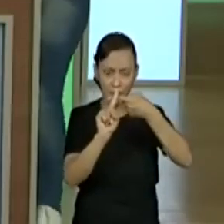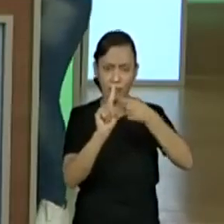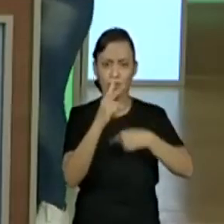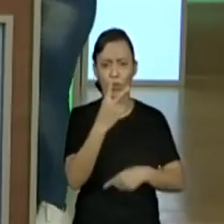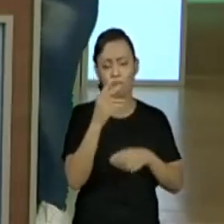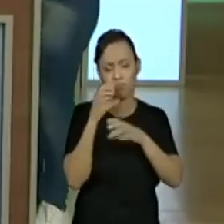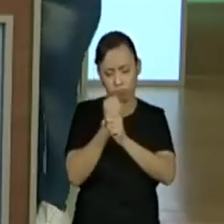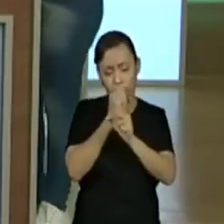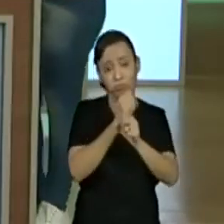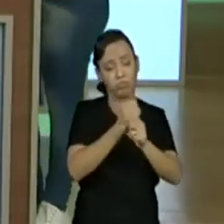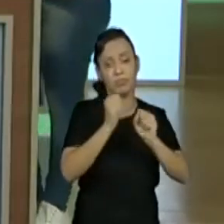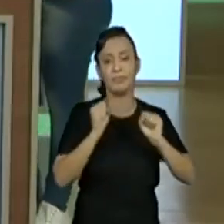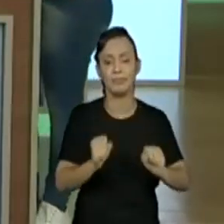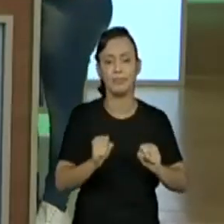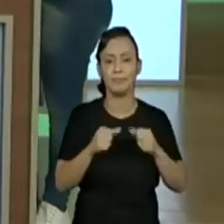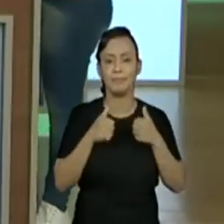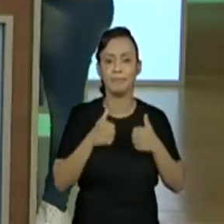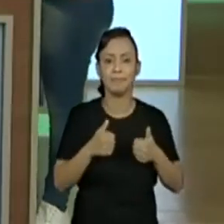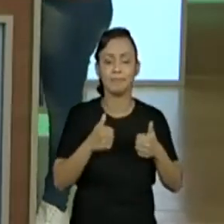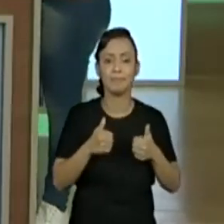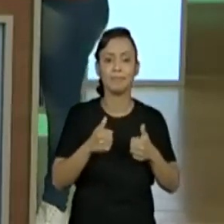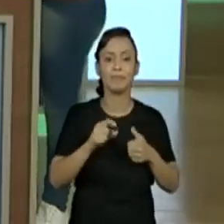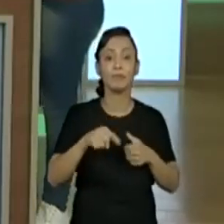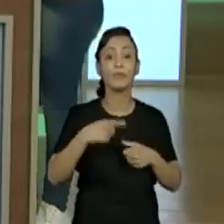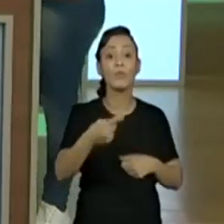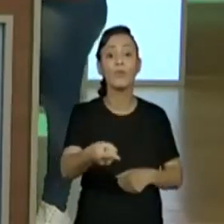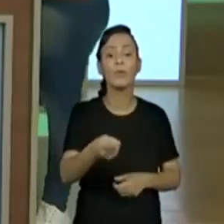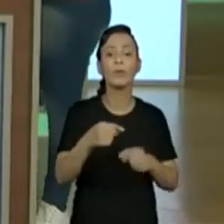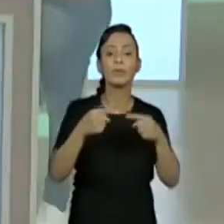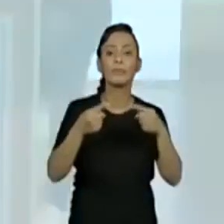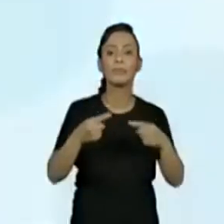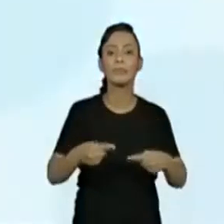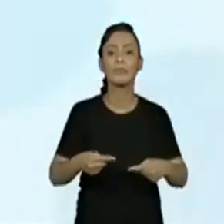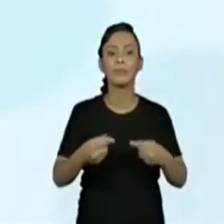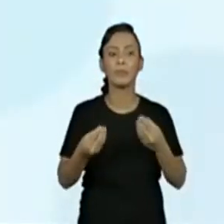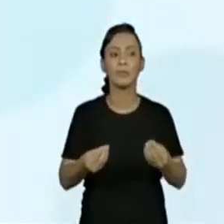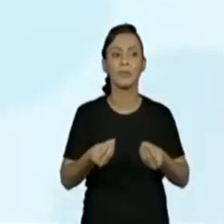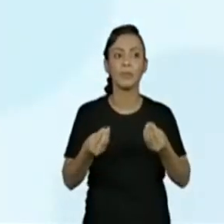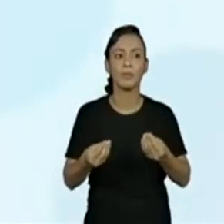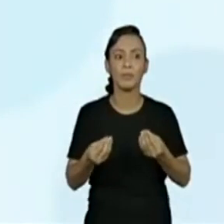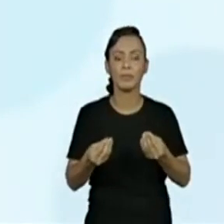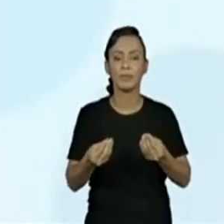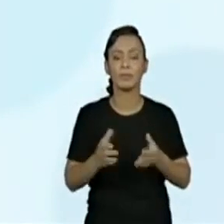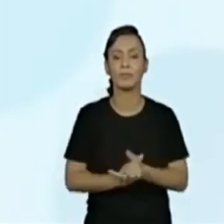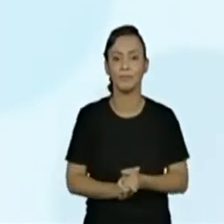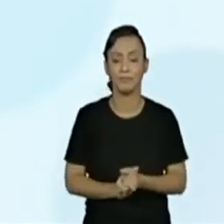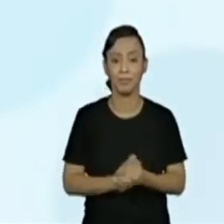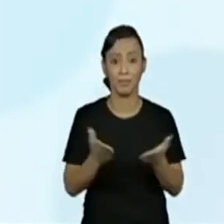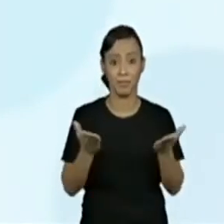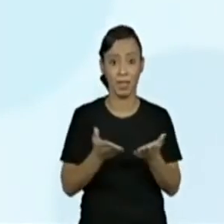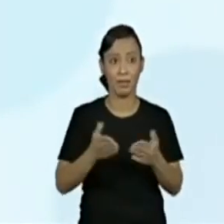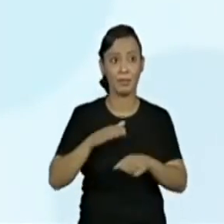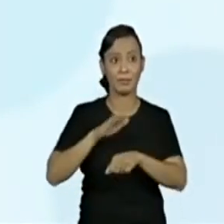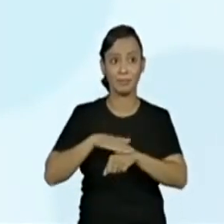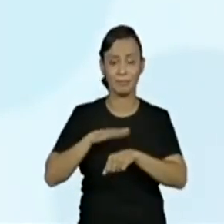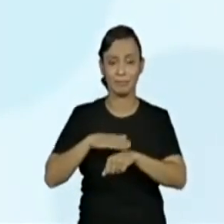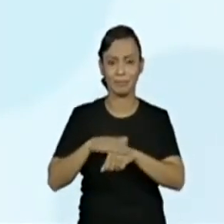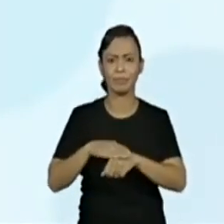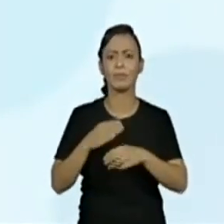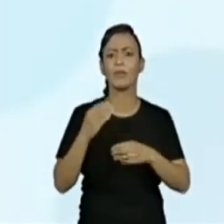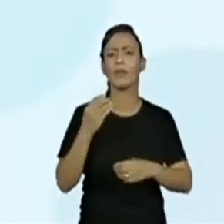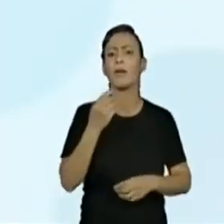próxima atividade, nosso próximo desafio, alternativa C agora. Na terceira vez,